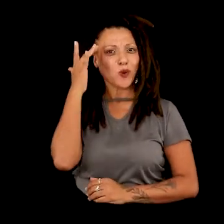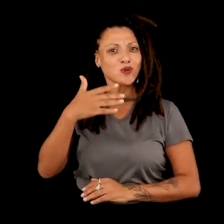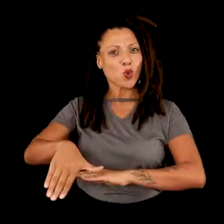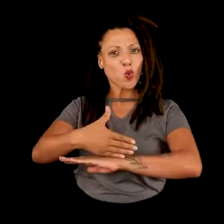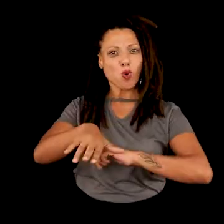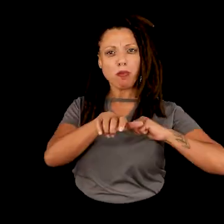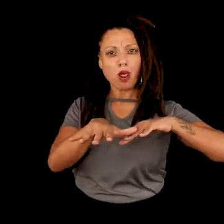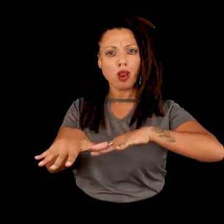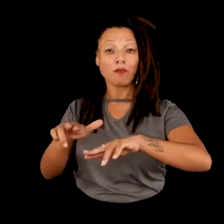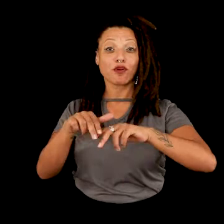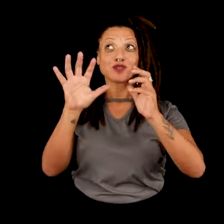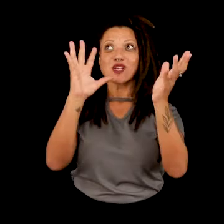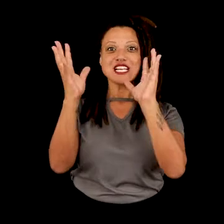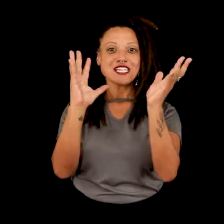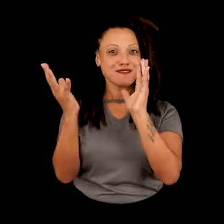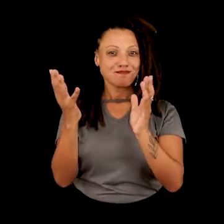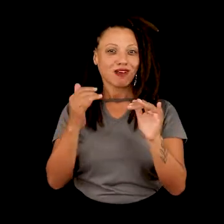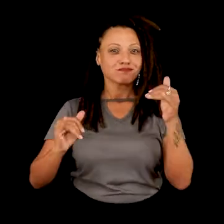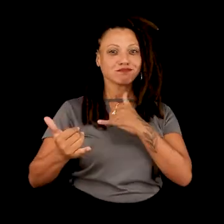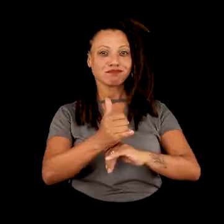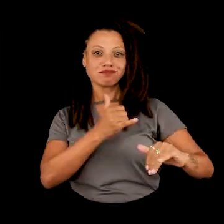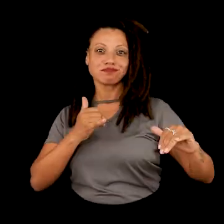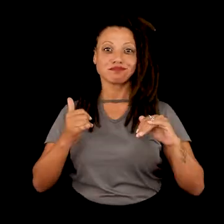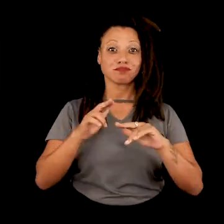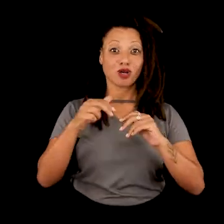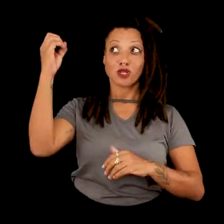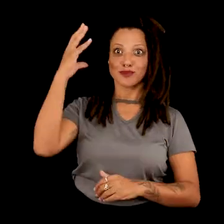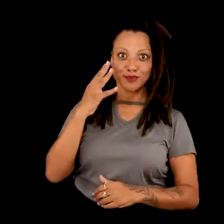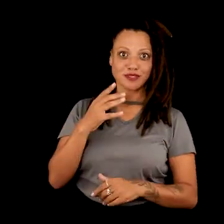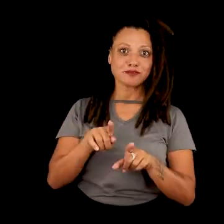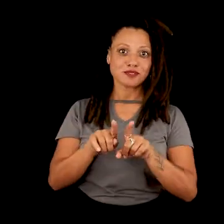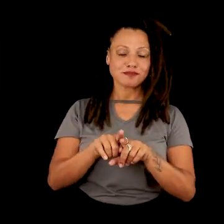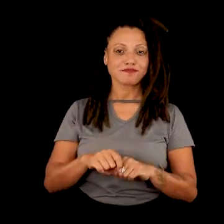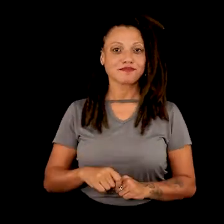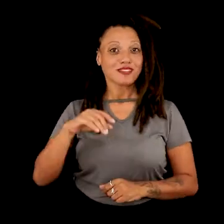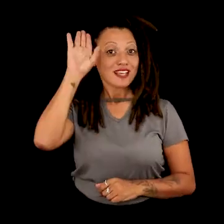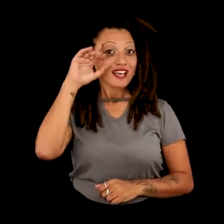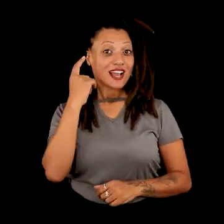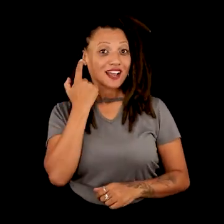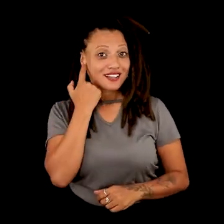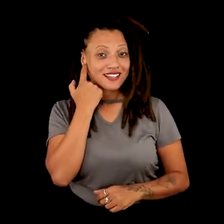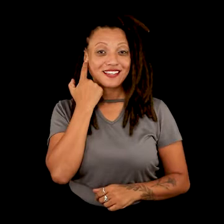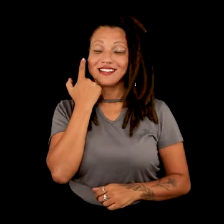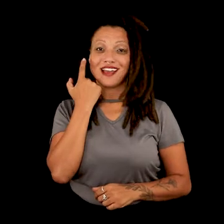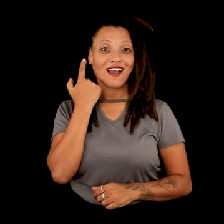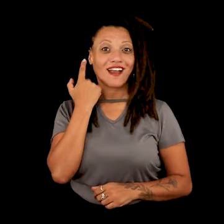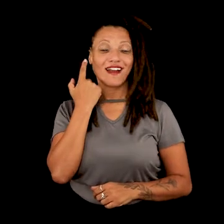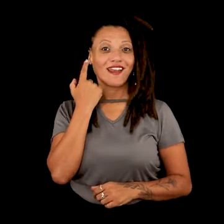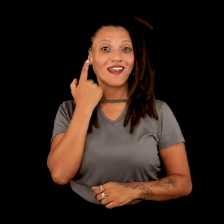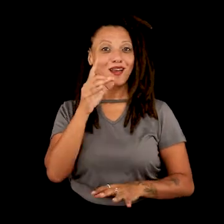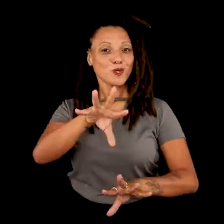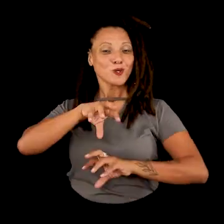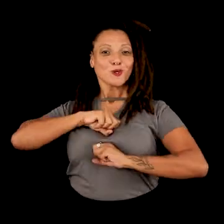clima, pela onda das pessoas, pela luz. Ele é quase que uma filosofia